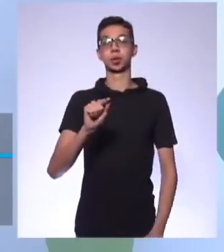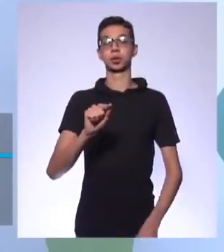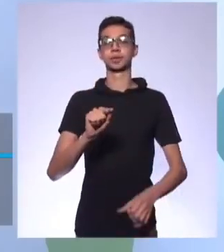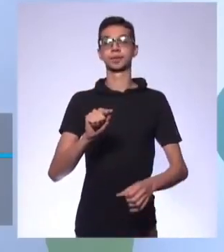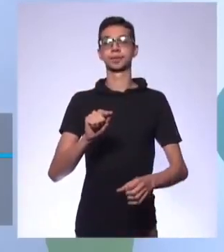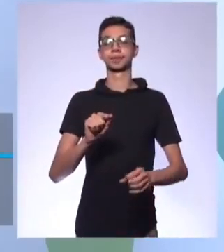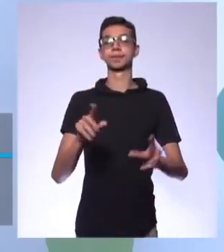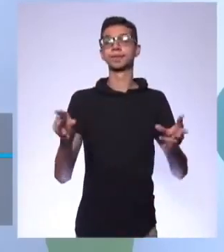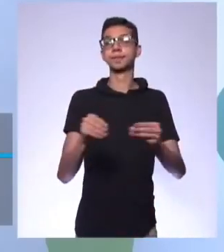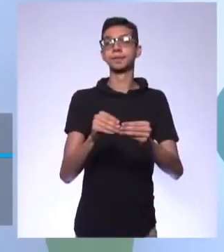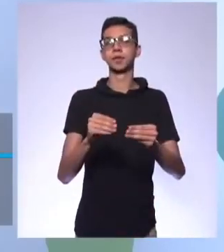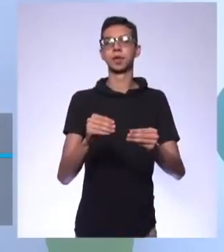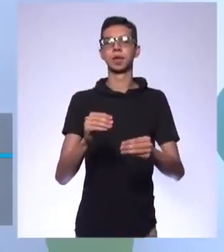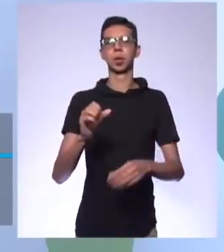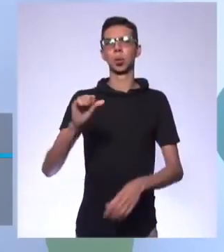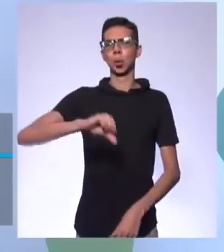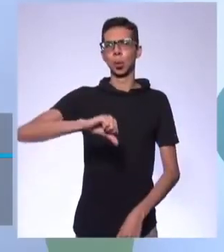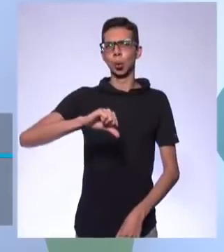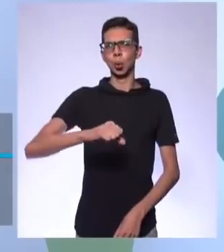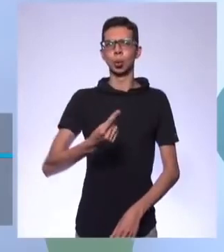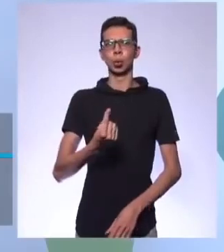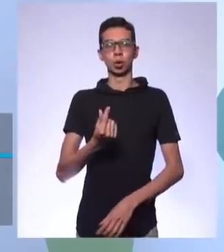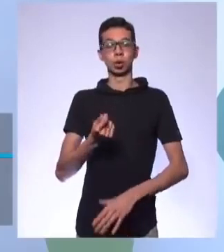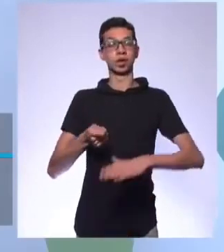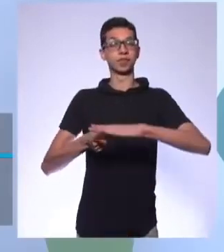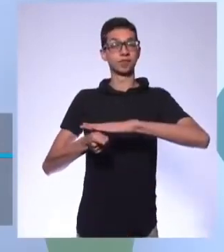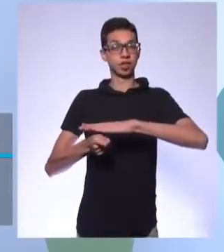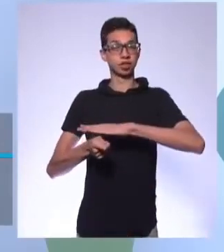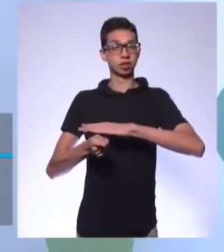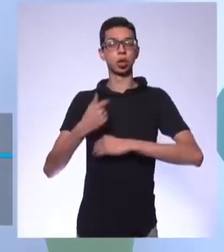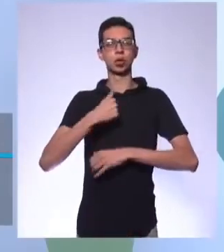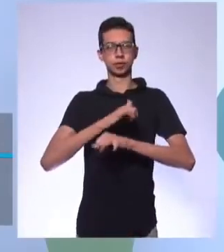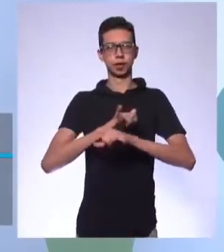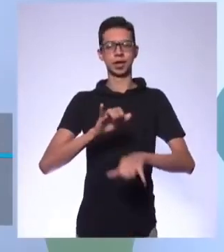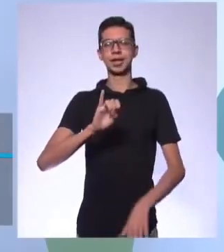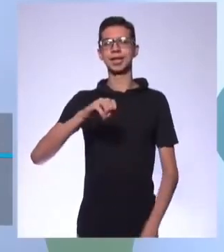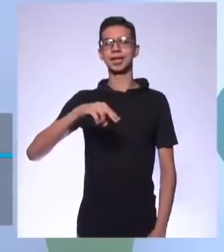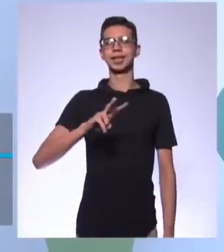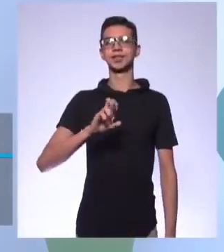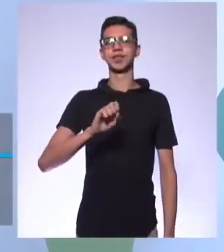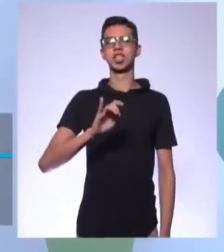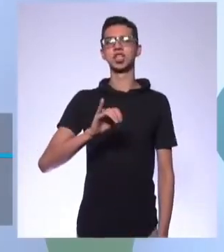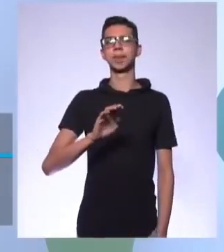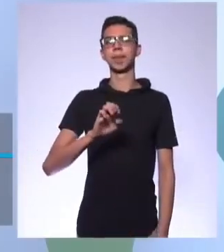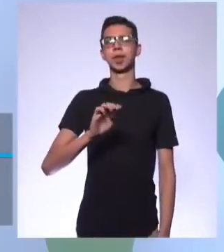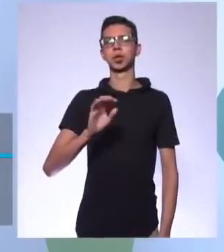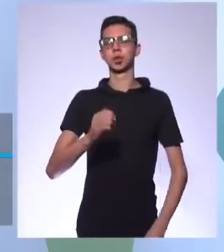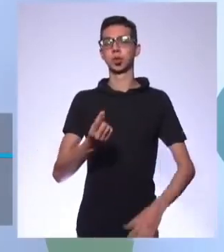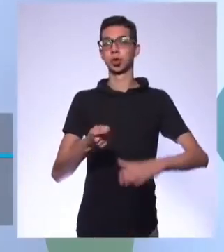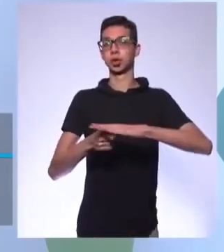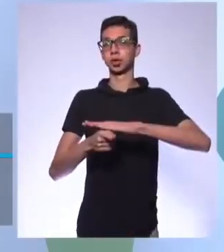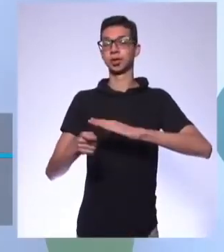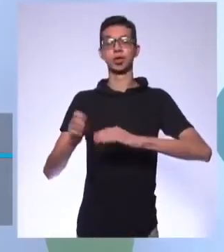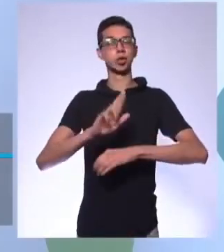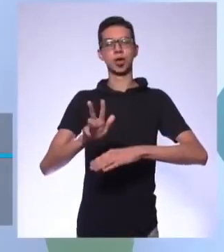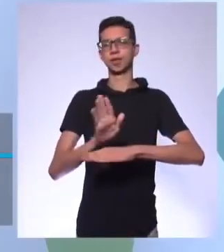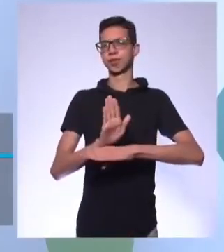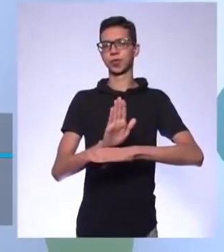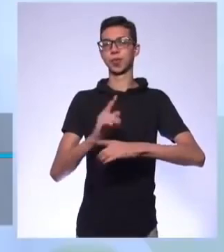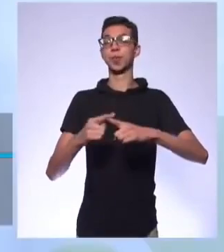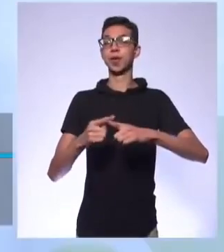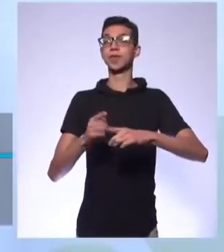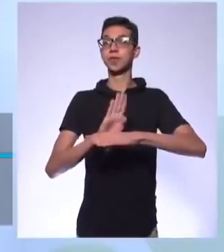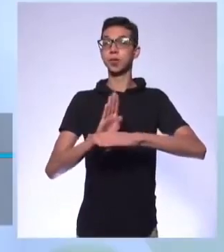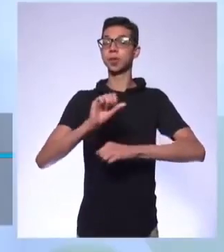divulgar uma resenha falando mal desse investimento. Notem, eu falei investimento, não falei filme, porque é o que o filme acaba se tornando. Sim, o investimento.